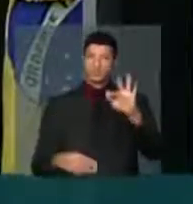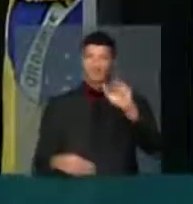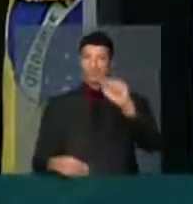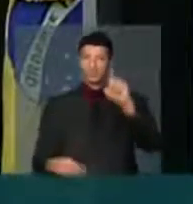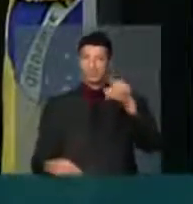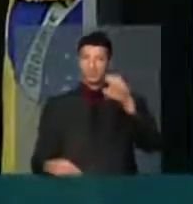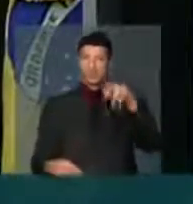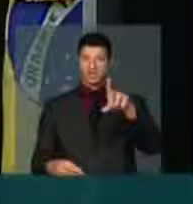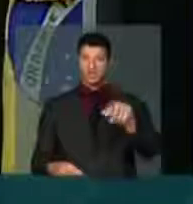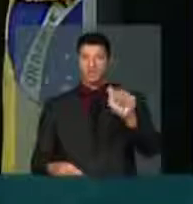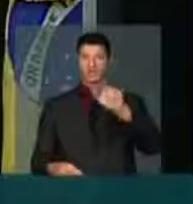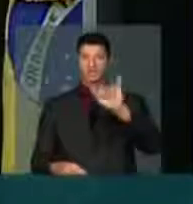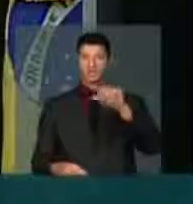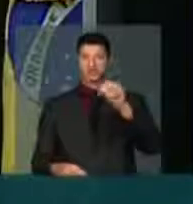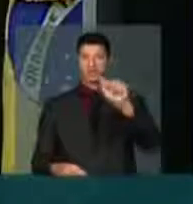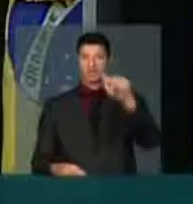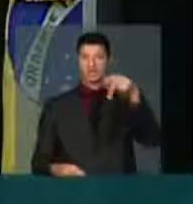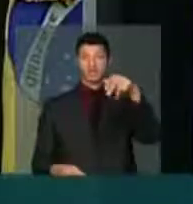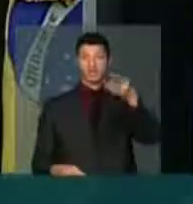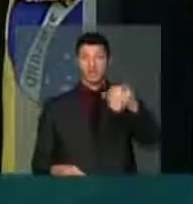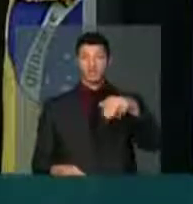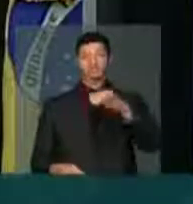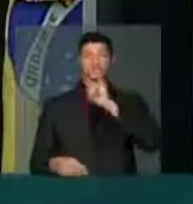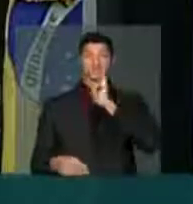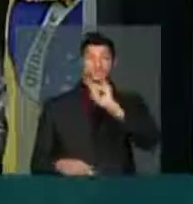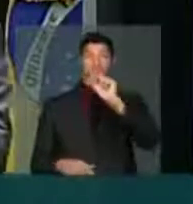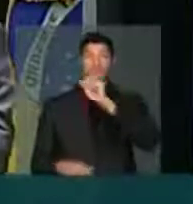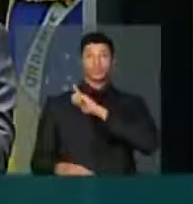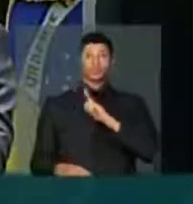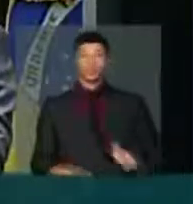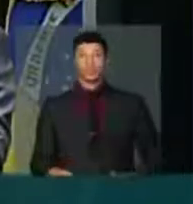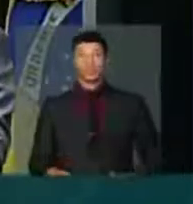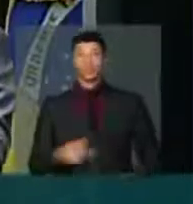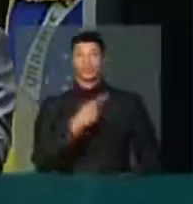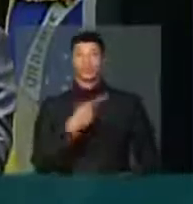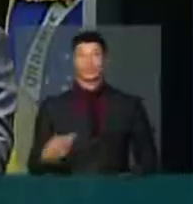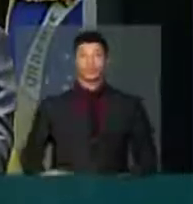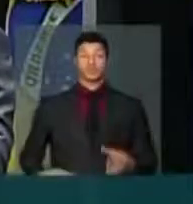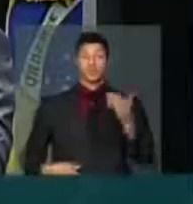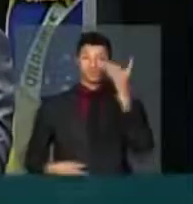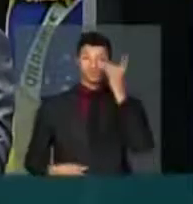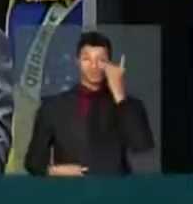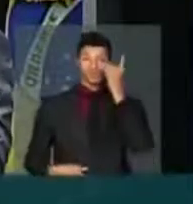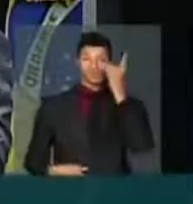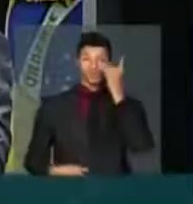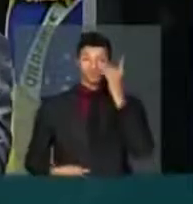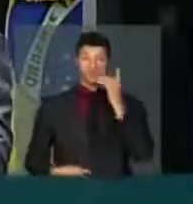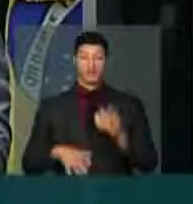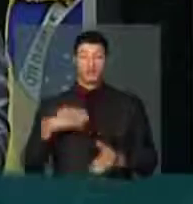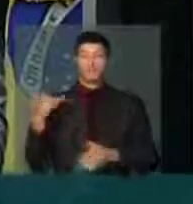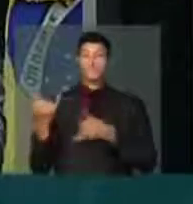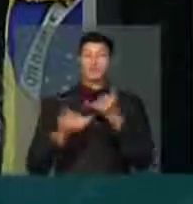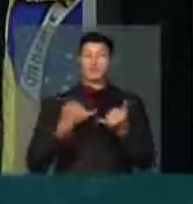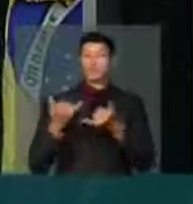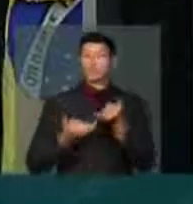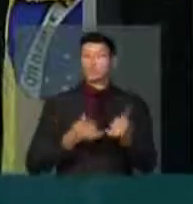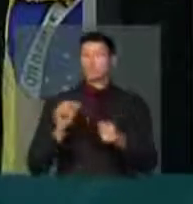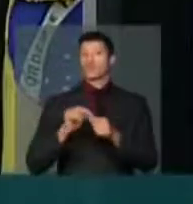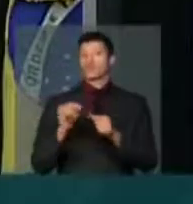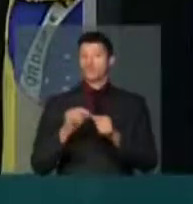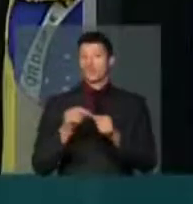Fazenda, Joaquim Levy, disse que o governo da presidente Dilma brincou de